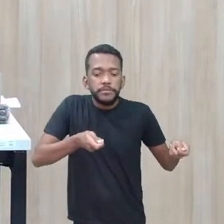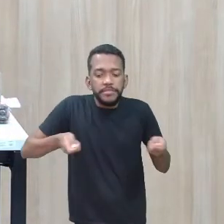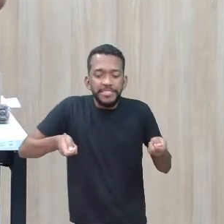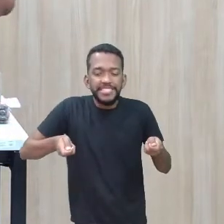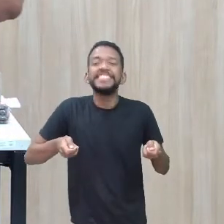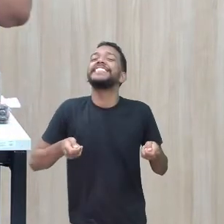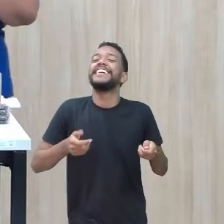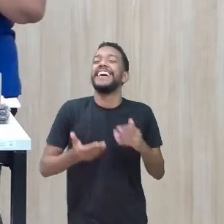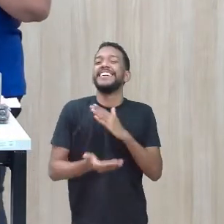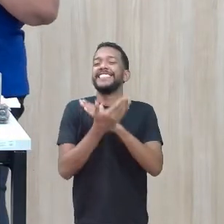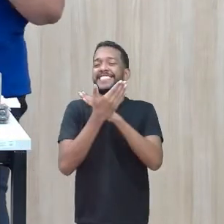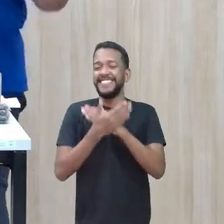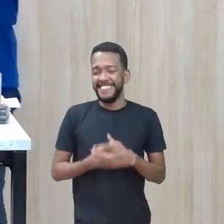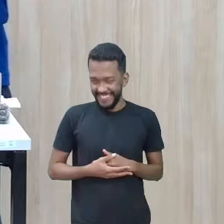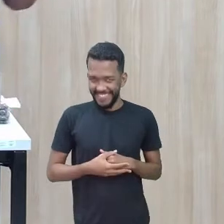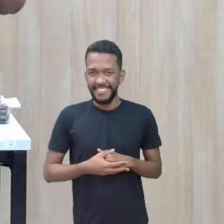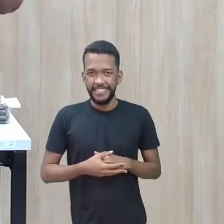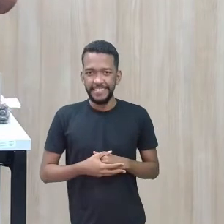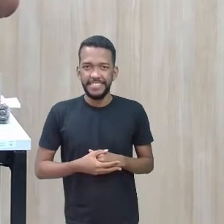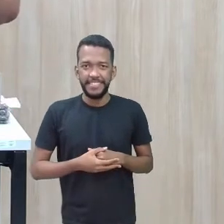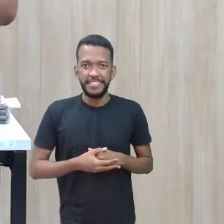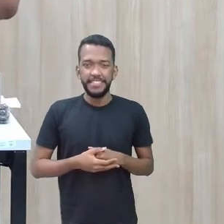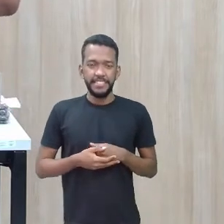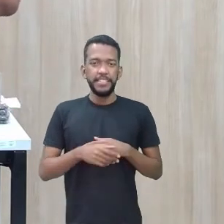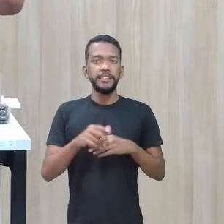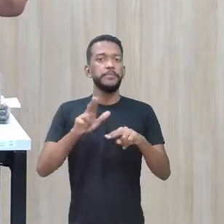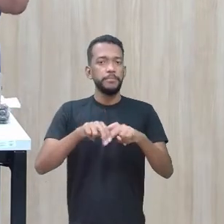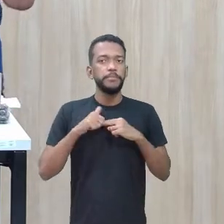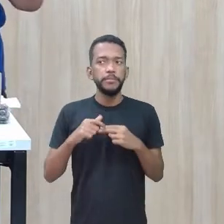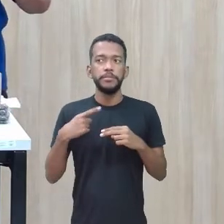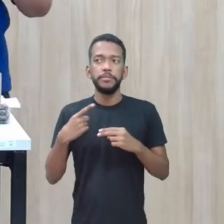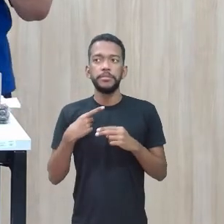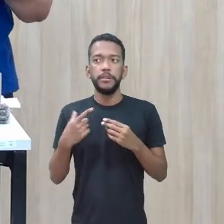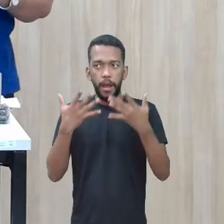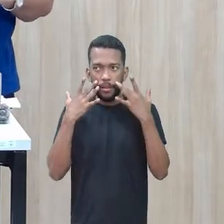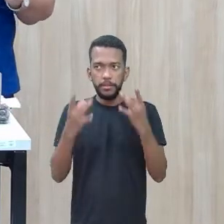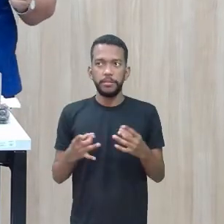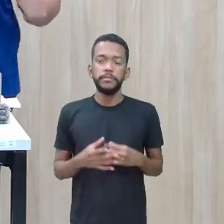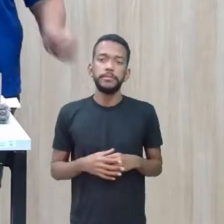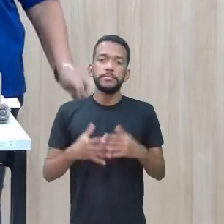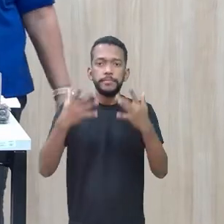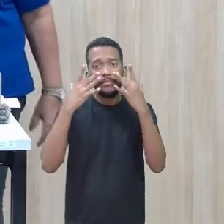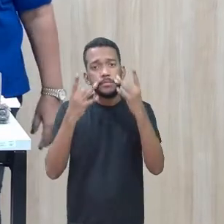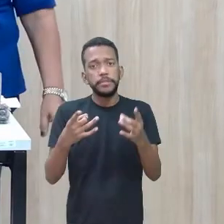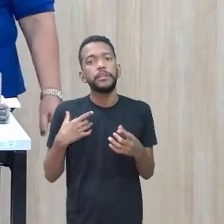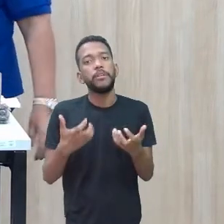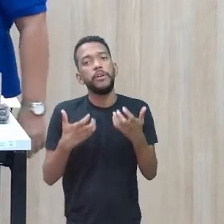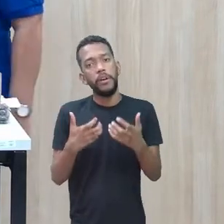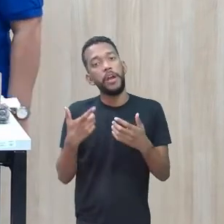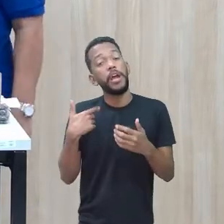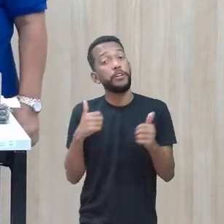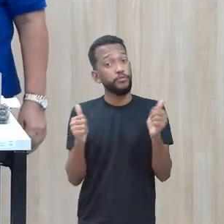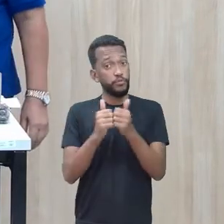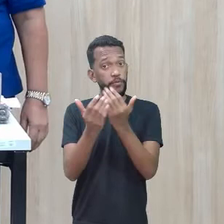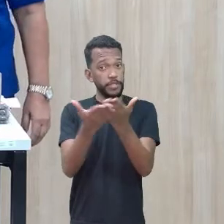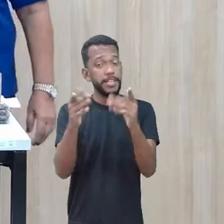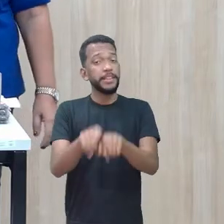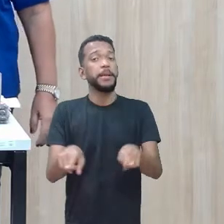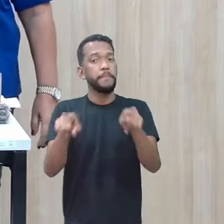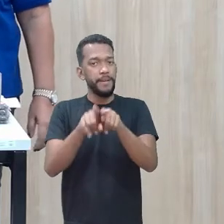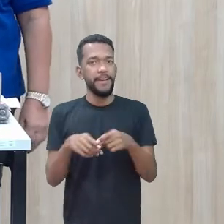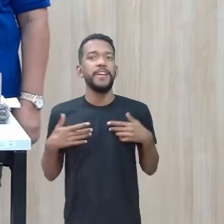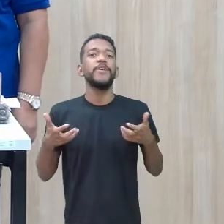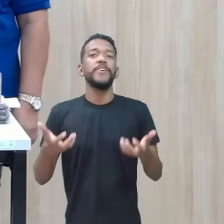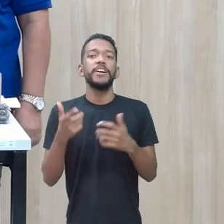de ajuda. Isso, graças, né, a uma atenção. É essa atenção que eu quero ter com vocês também. Eu